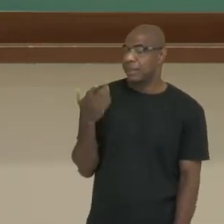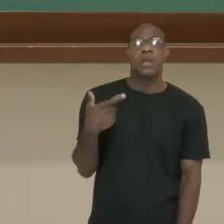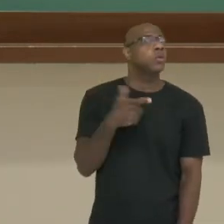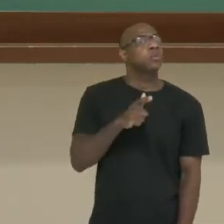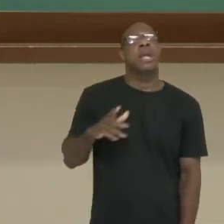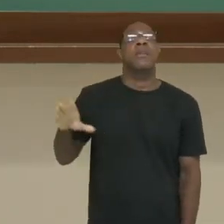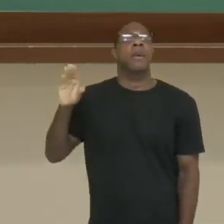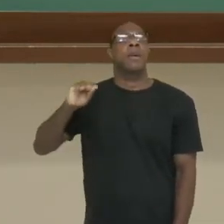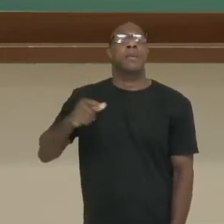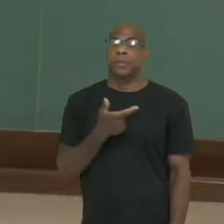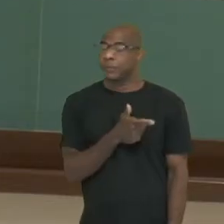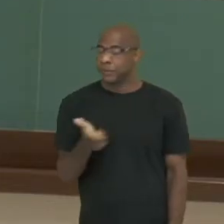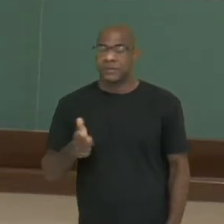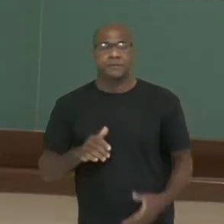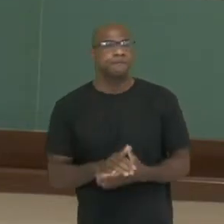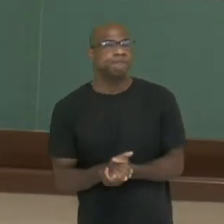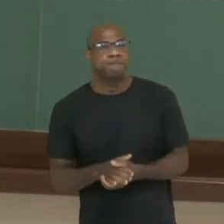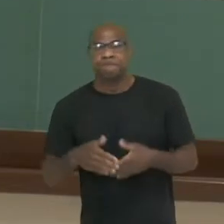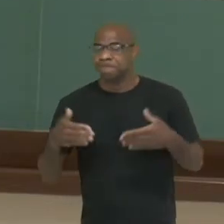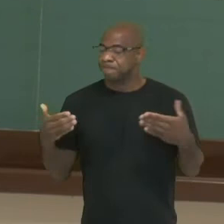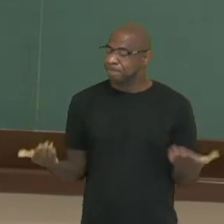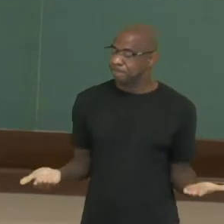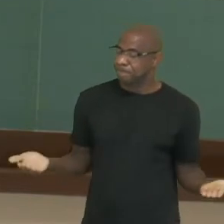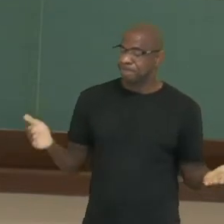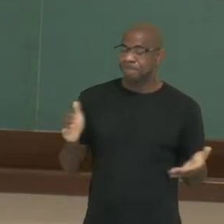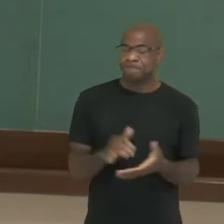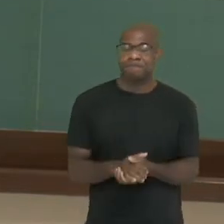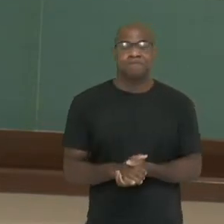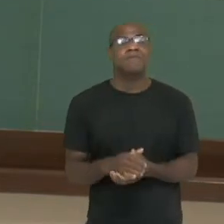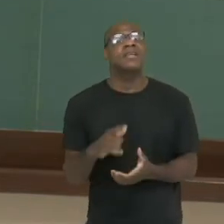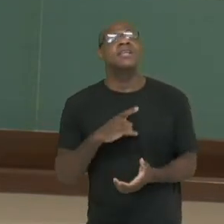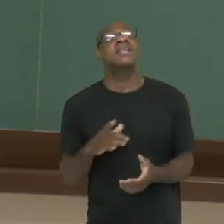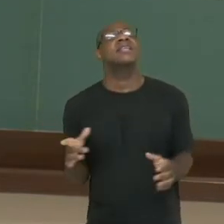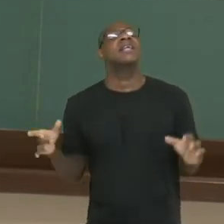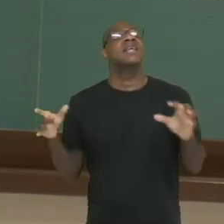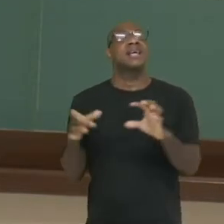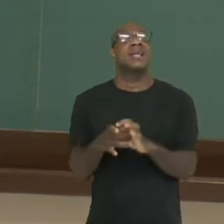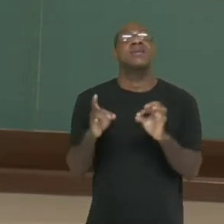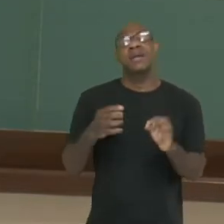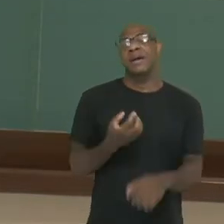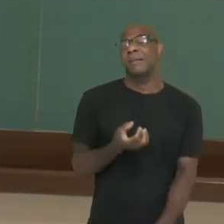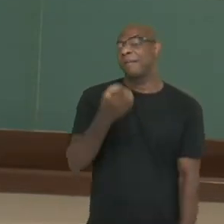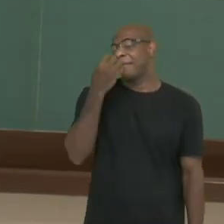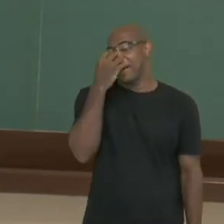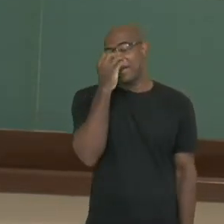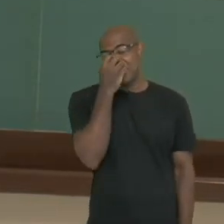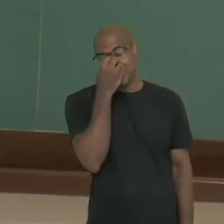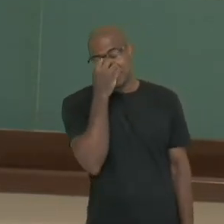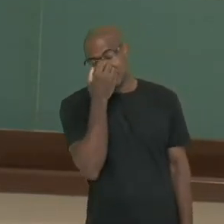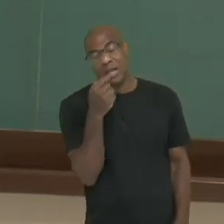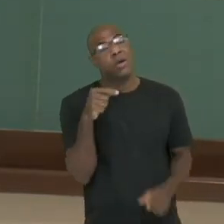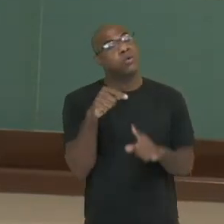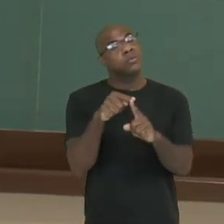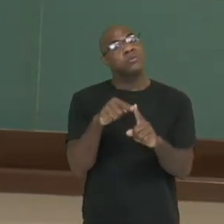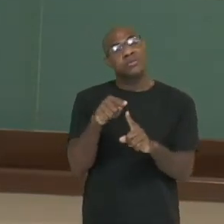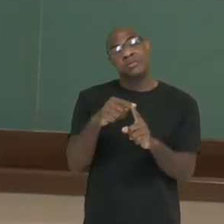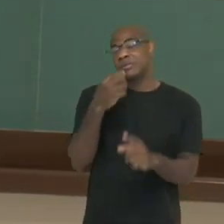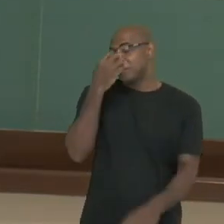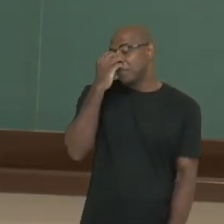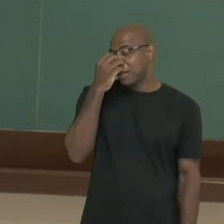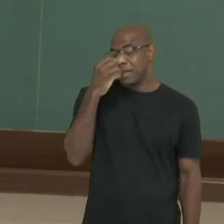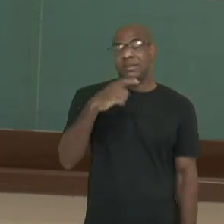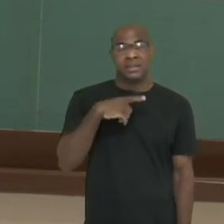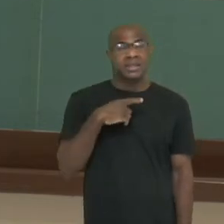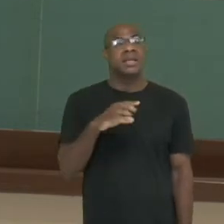legal também. Bufonaria vem de bufão, que está ligado ao quê? Ao palhaço, né? É um tipo de palhaço. Então, vai trabalhar